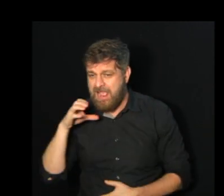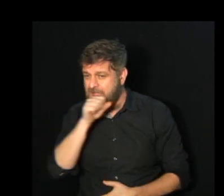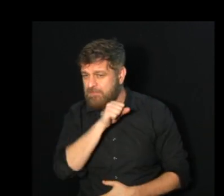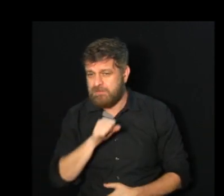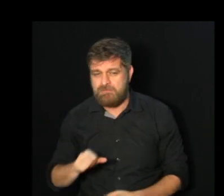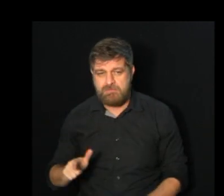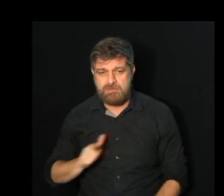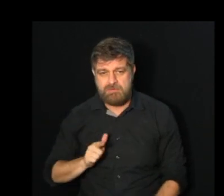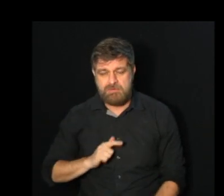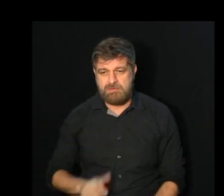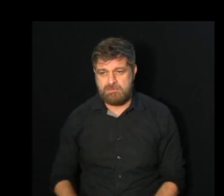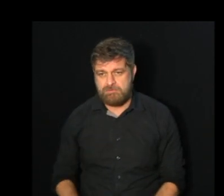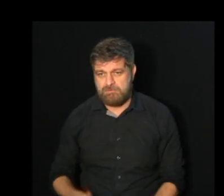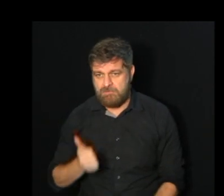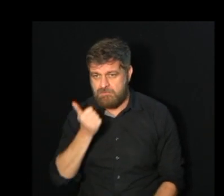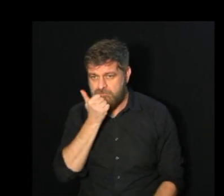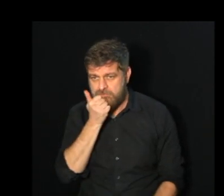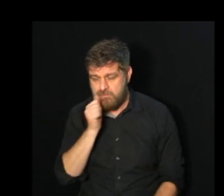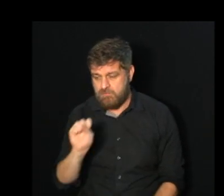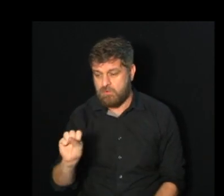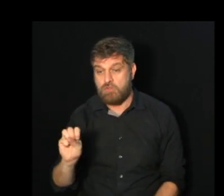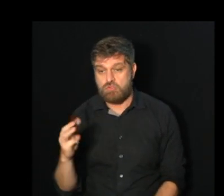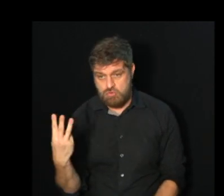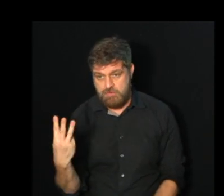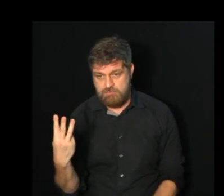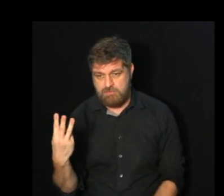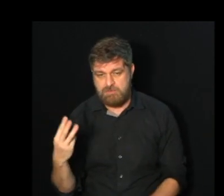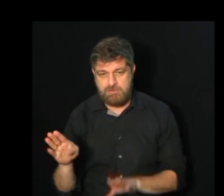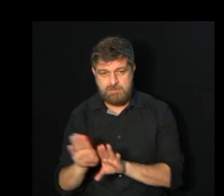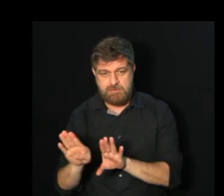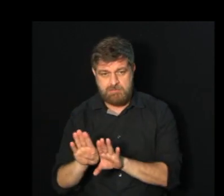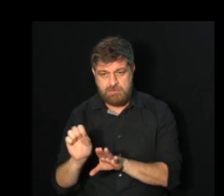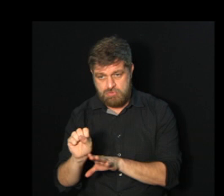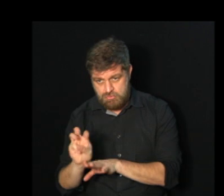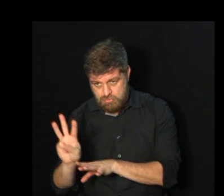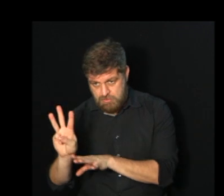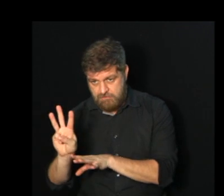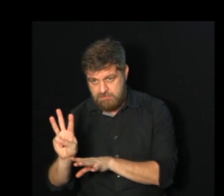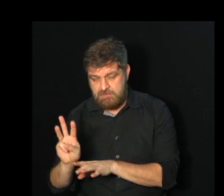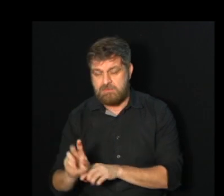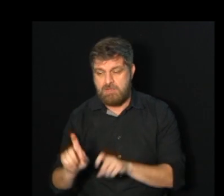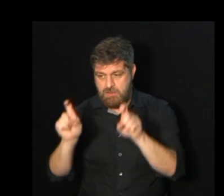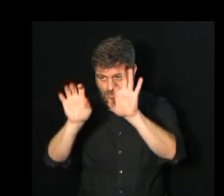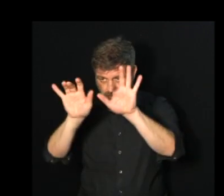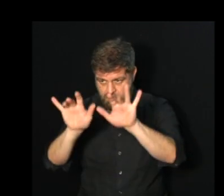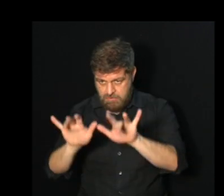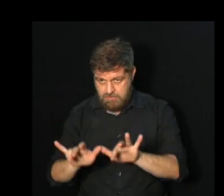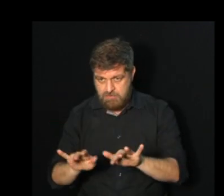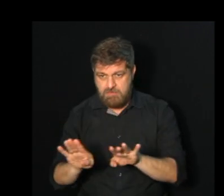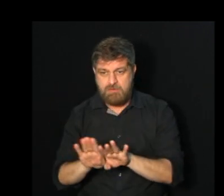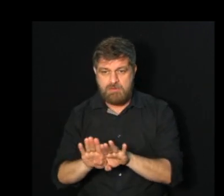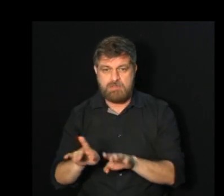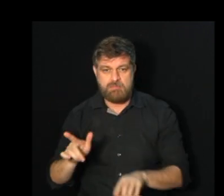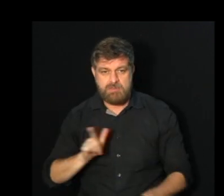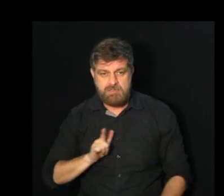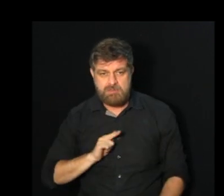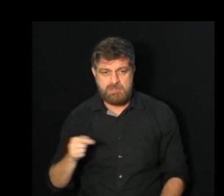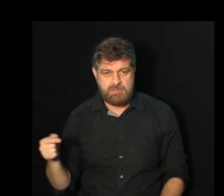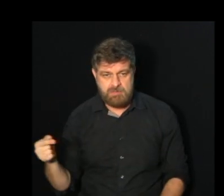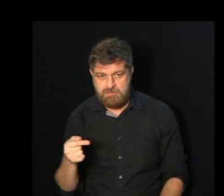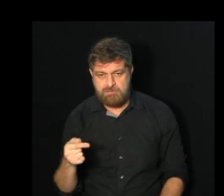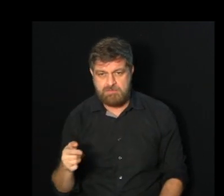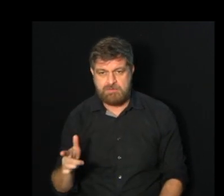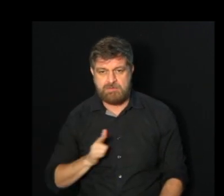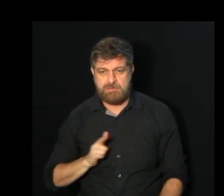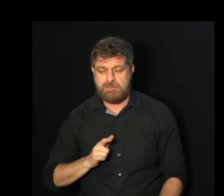o rádio é definido por software, que roda totalmente em computador, né? A parte de IoT, Internet of